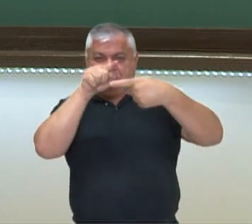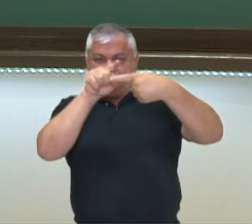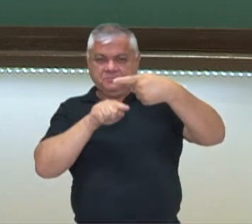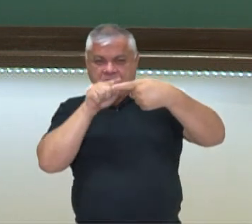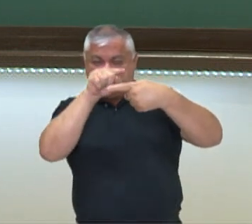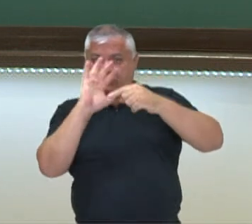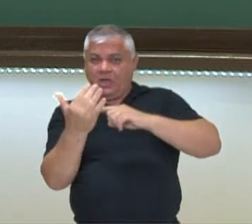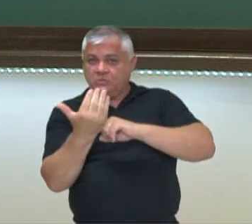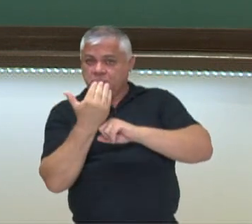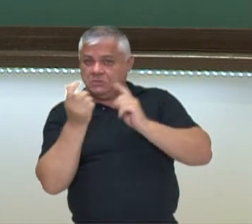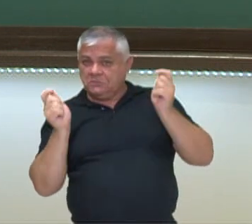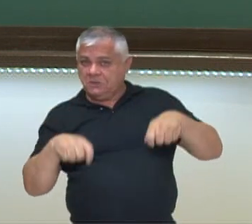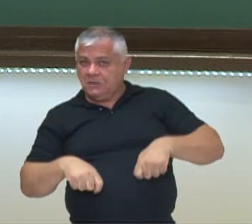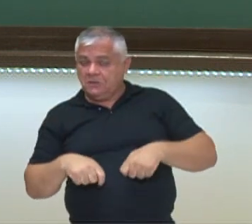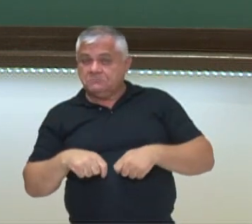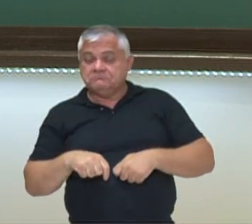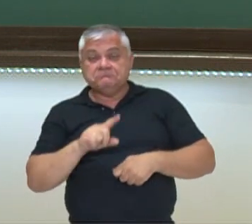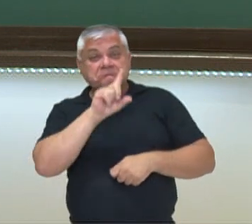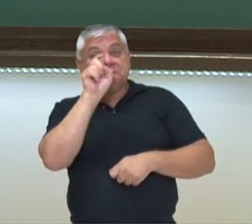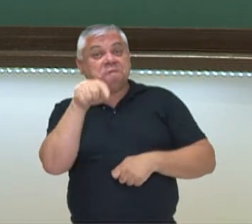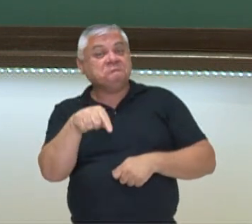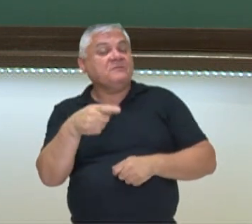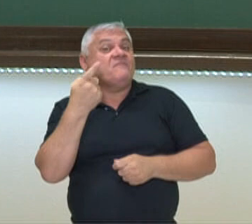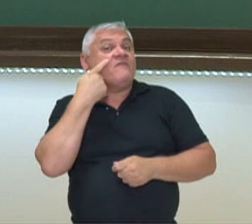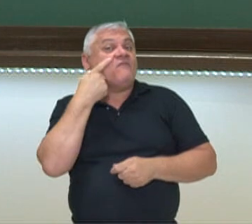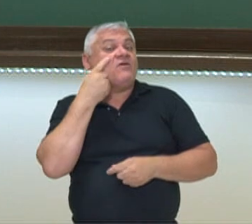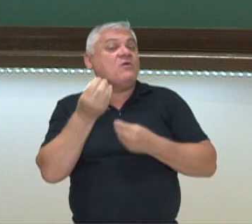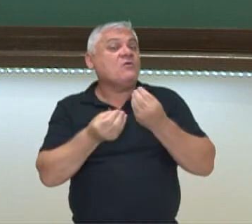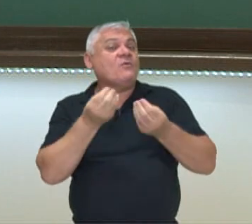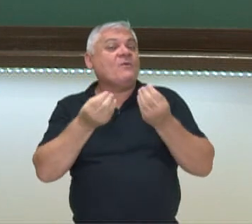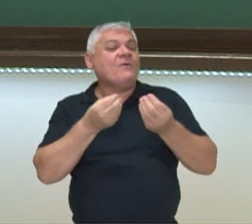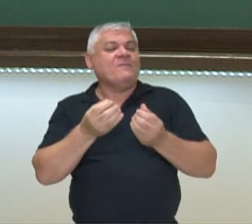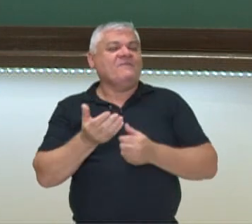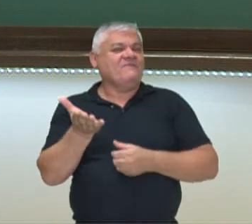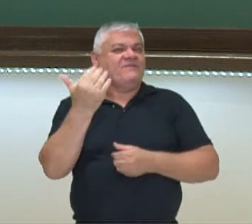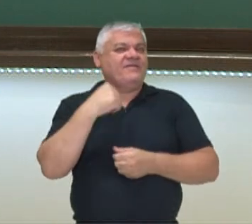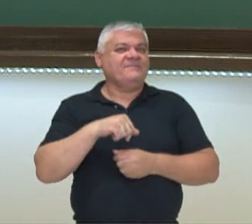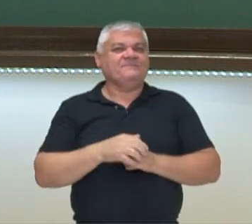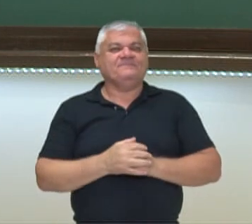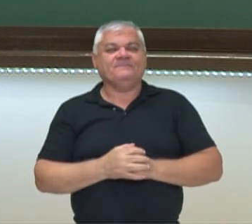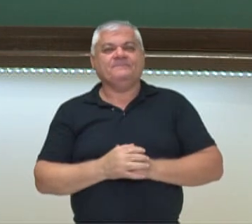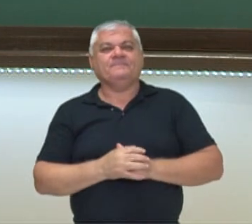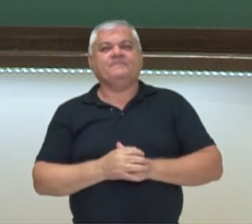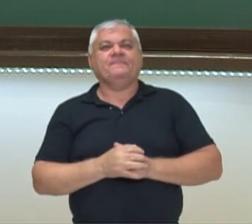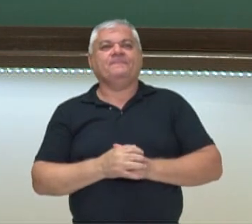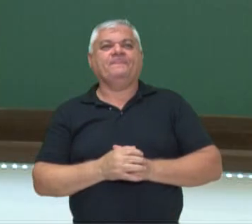ajuda em alguma coisa? Vamos resgatar essa ideia para ver o que a gente consegue tirar dela. Confere comigo.